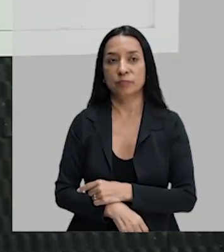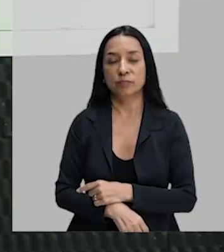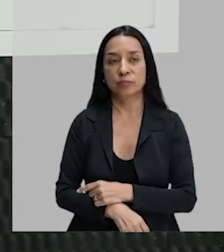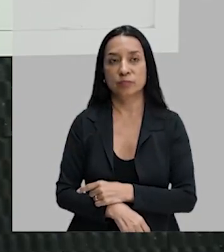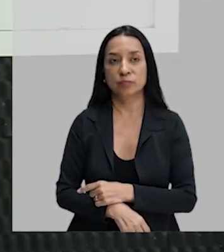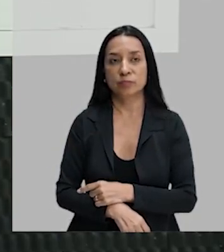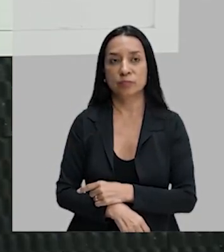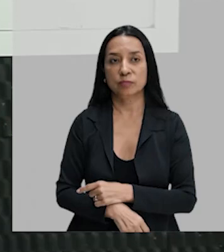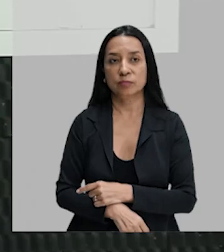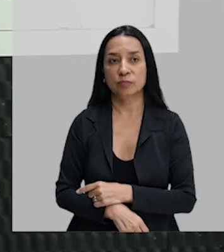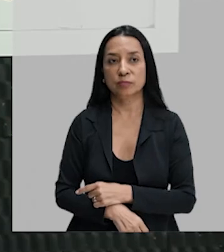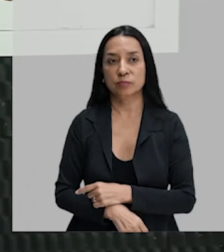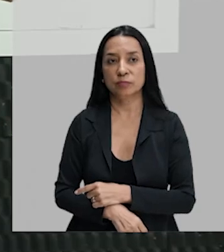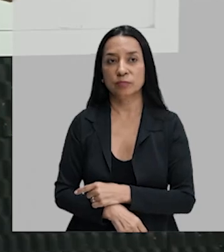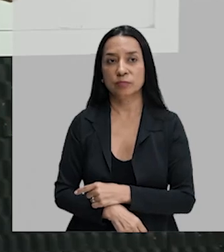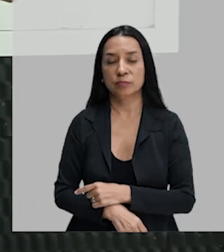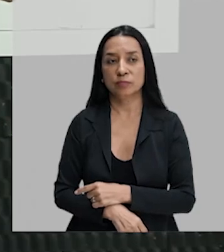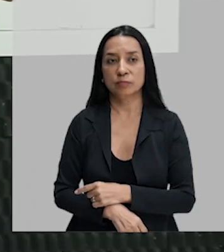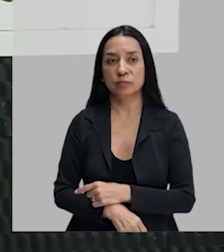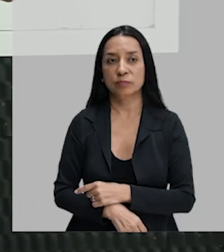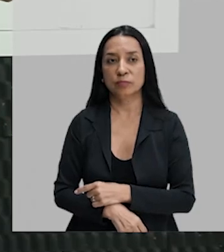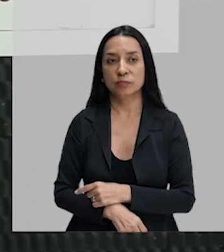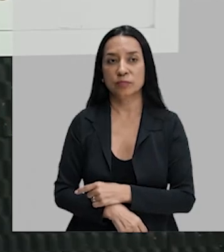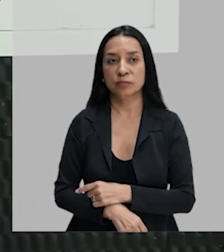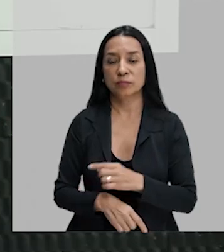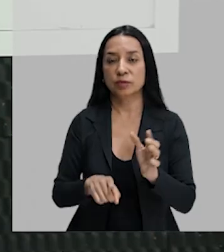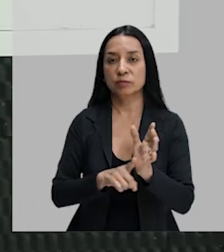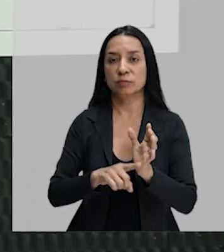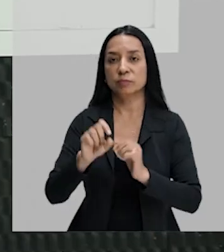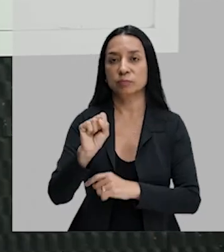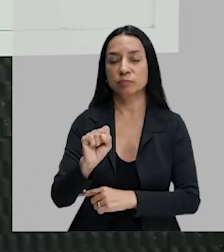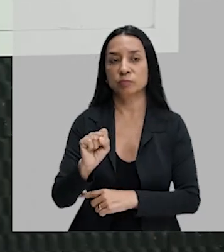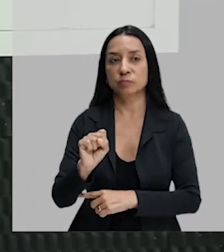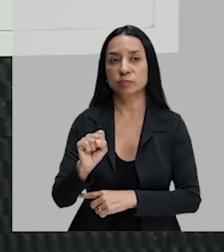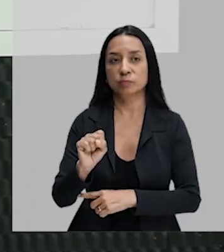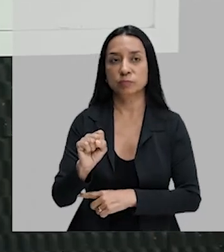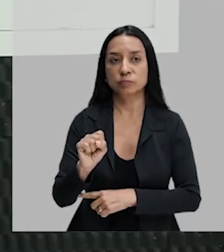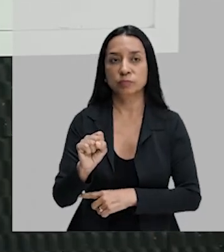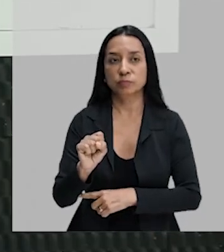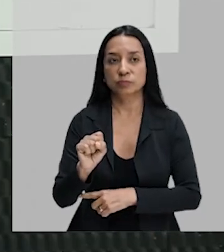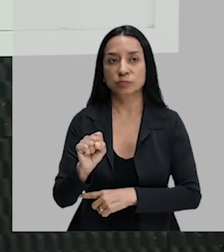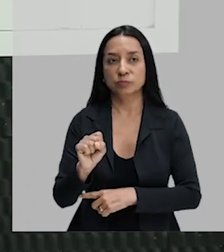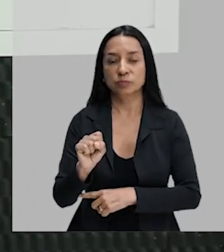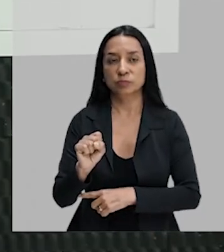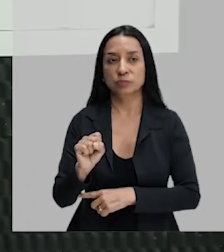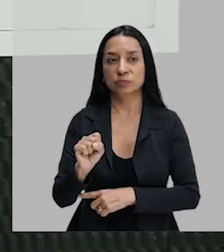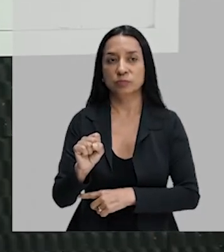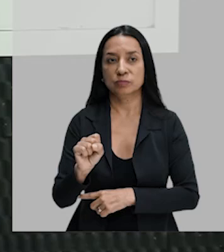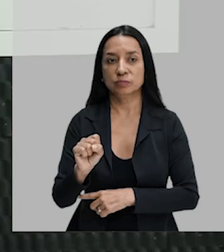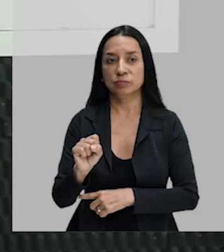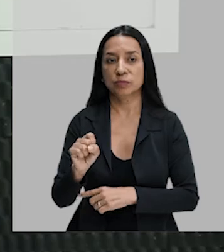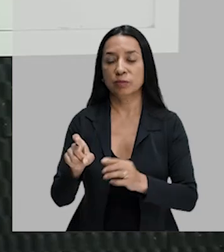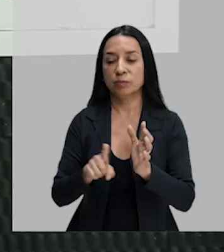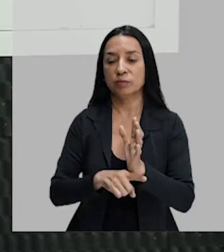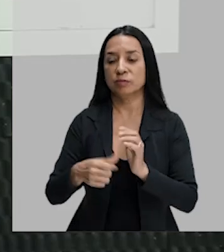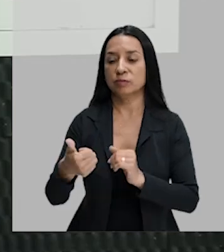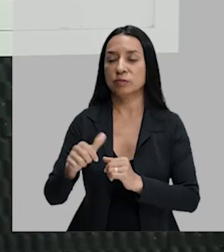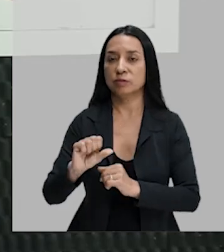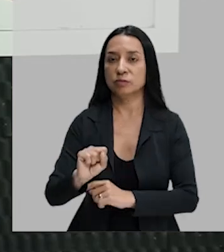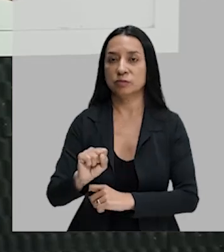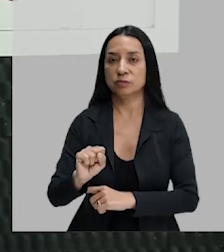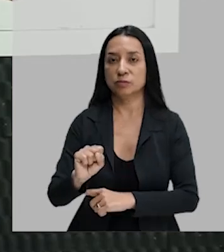aqui dá mais 8 eu trago para cá menos 8 aqui vai dar menos 18